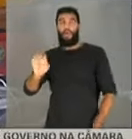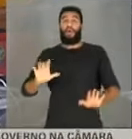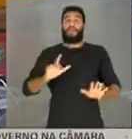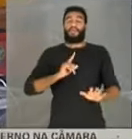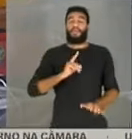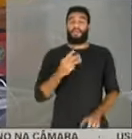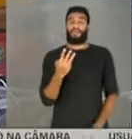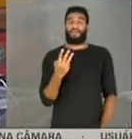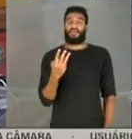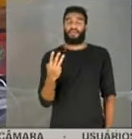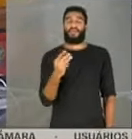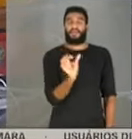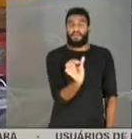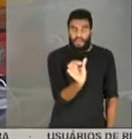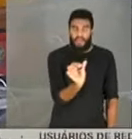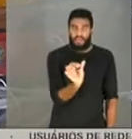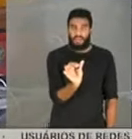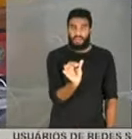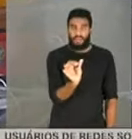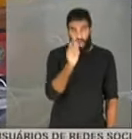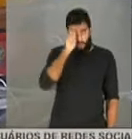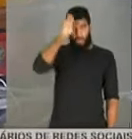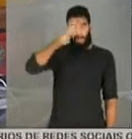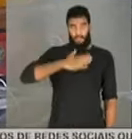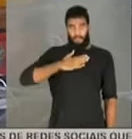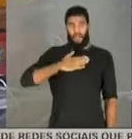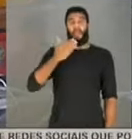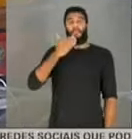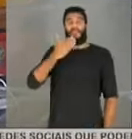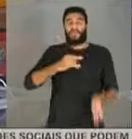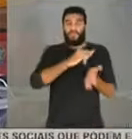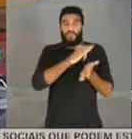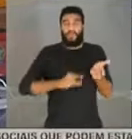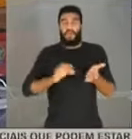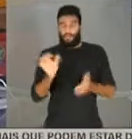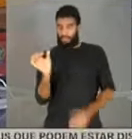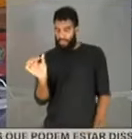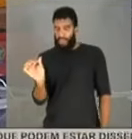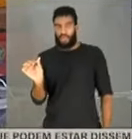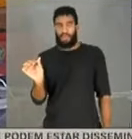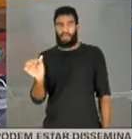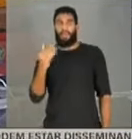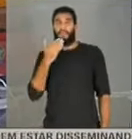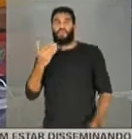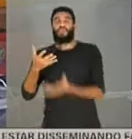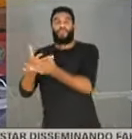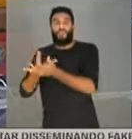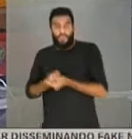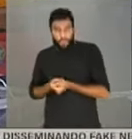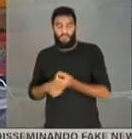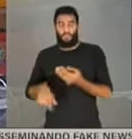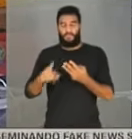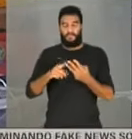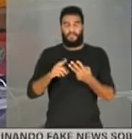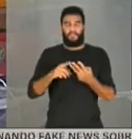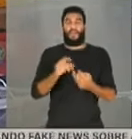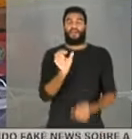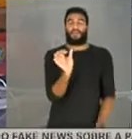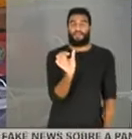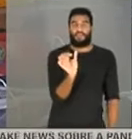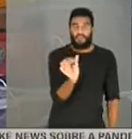de convocação de minha autoria, 6 requerimentos de convite,